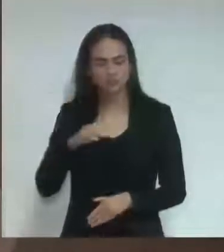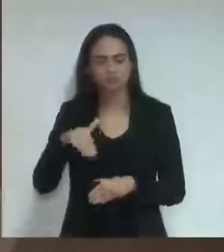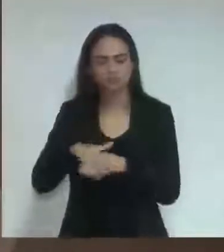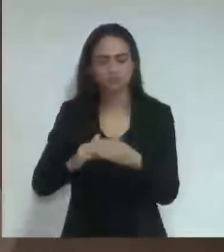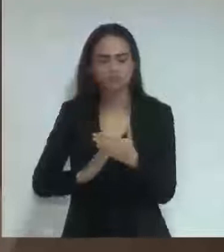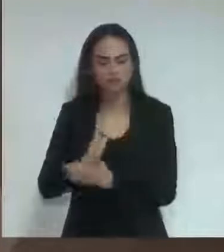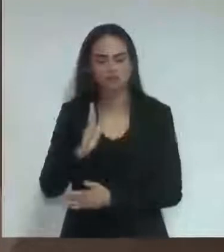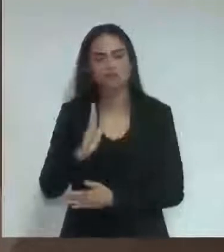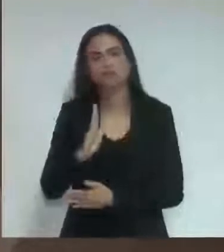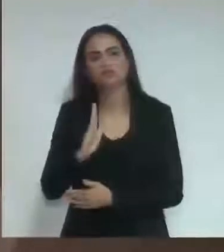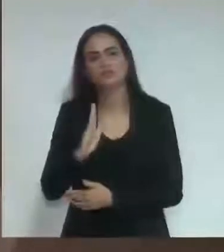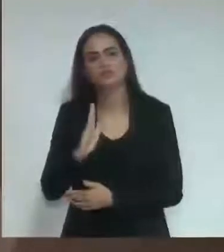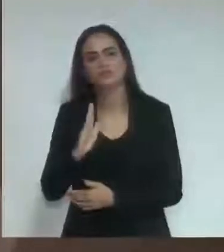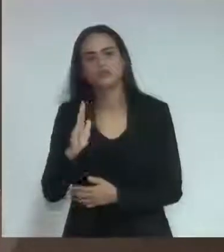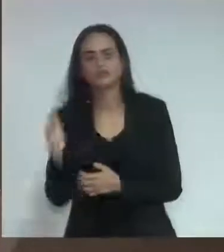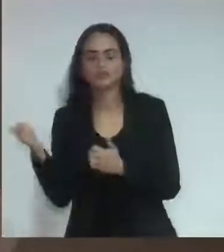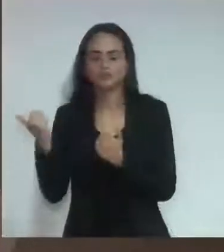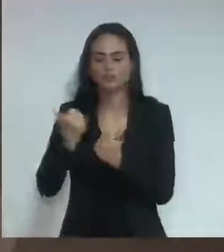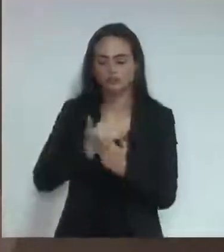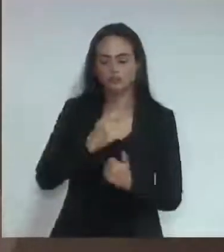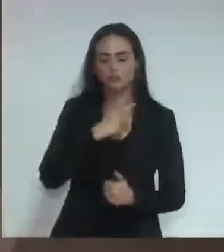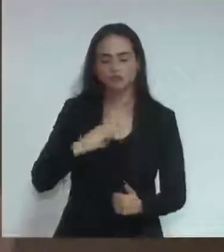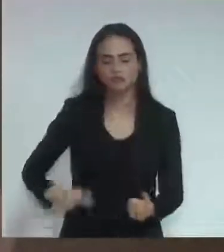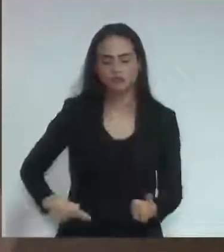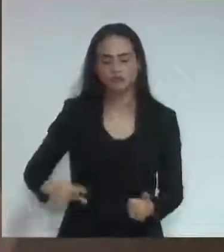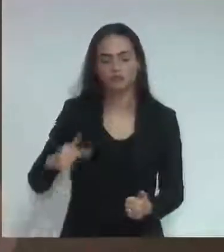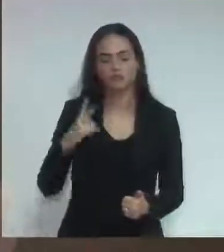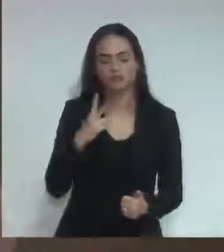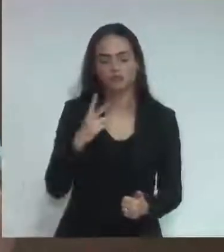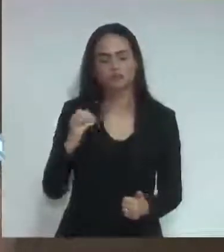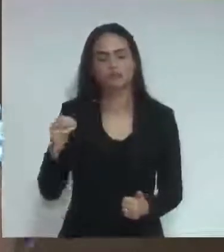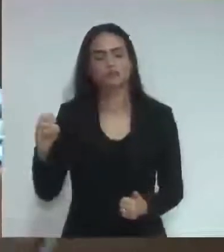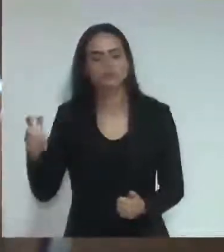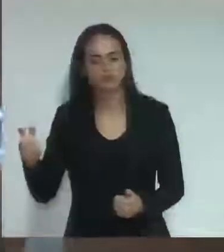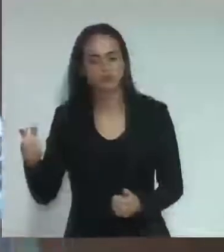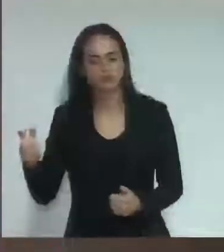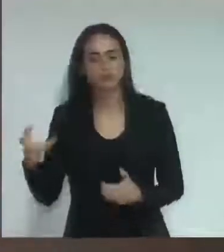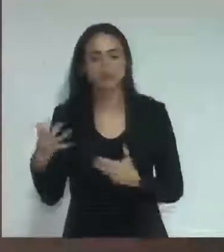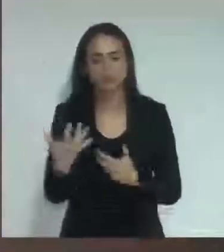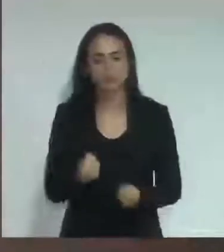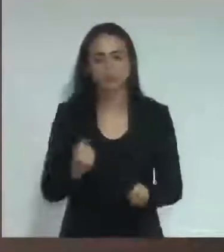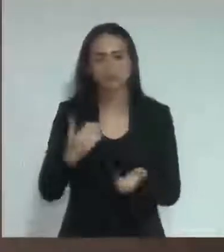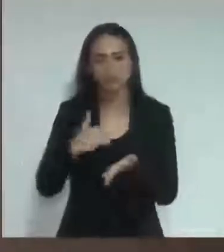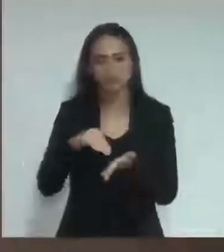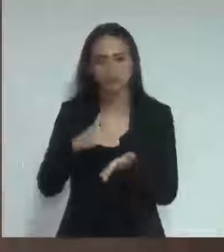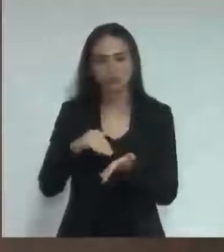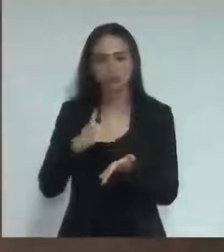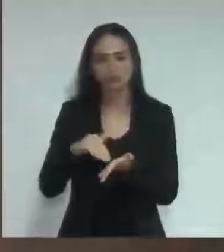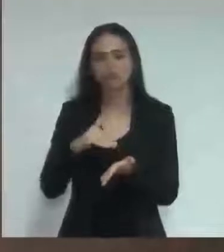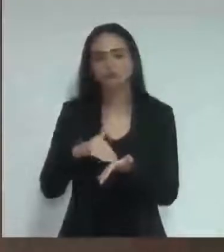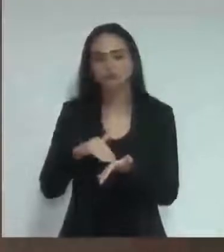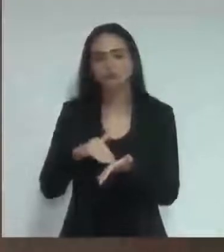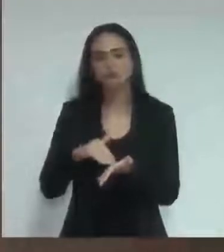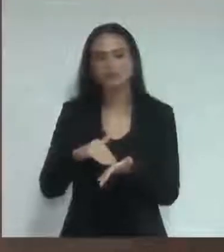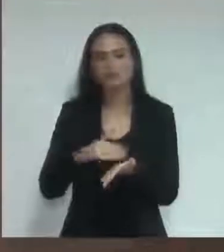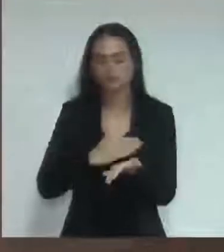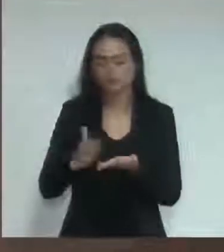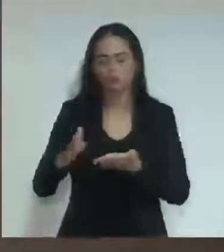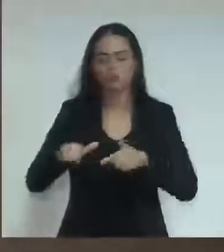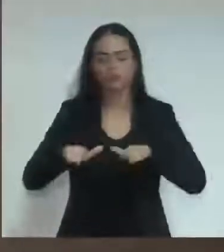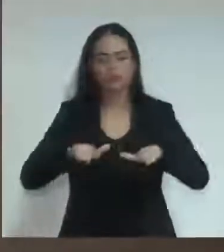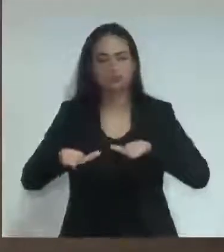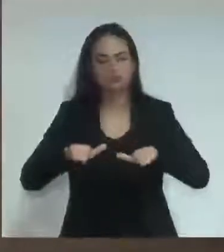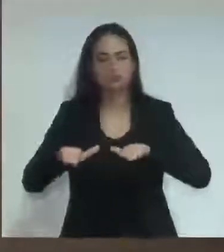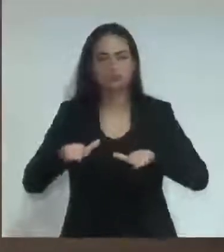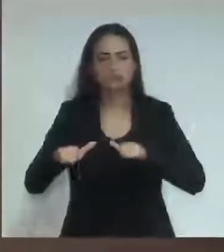como vice-prefeito em 2005, assumi uma secretaria, não era nem inicialmente a prevista, mas insistiram para que assumisse